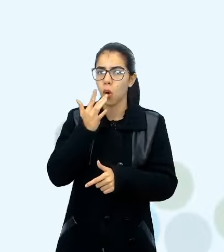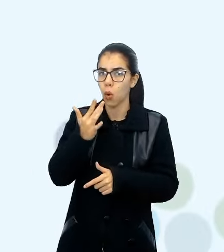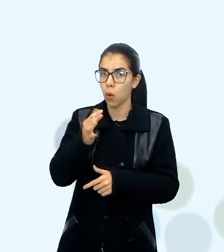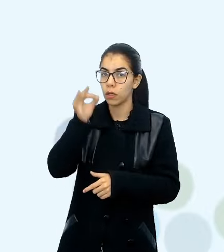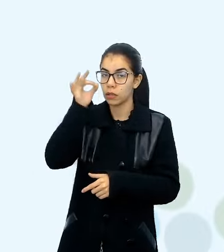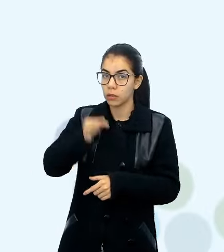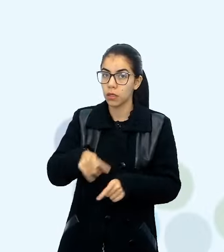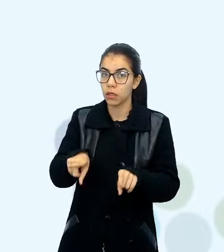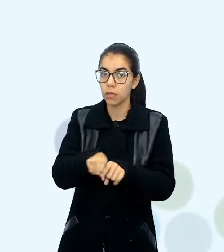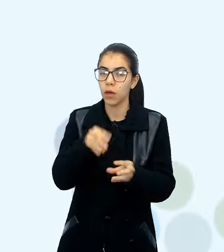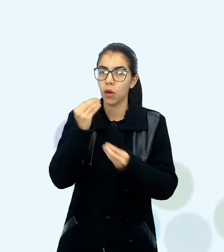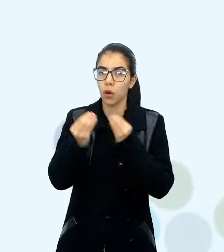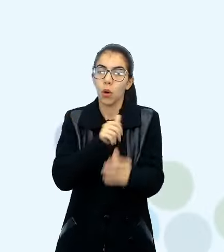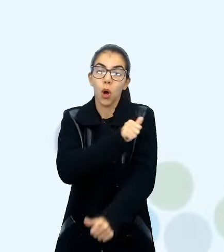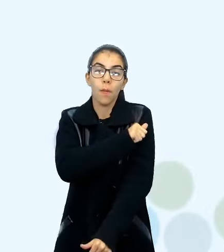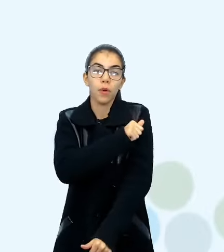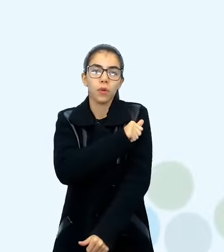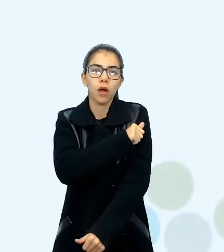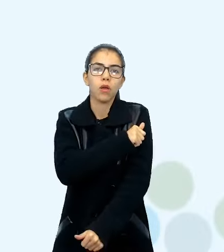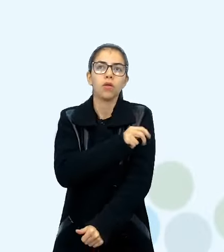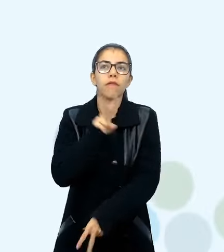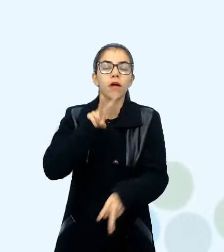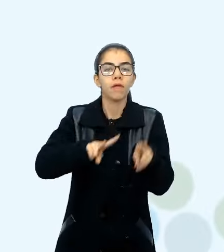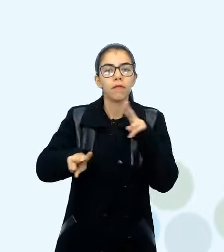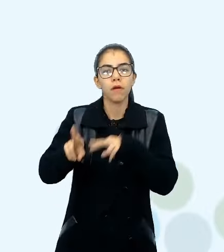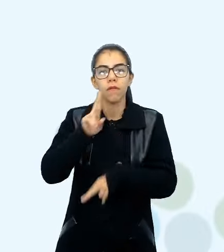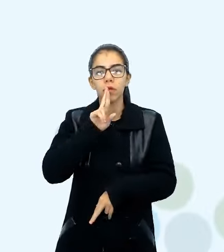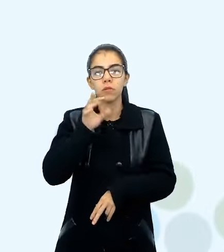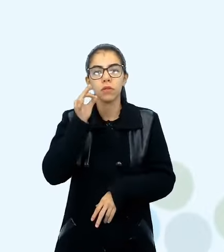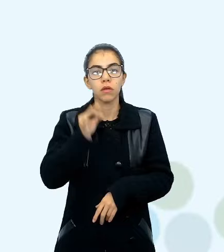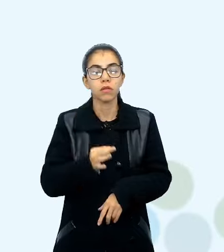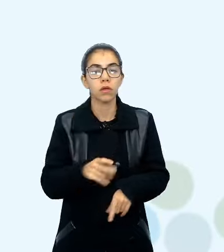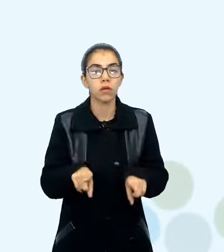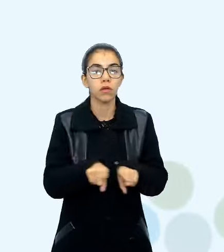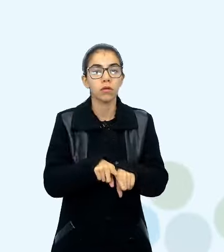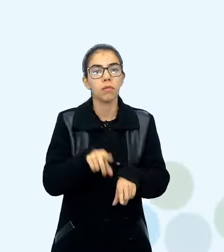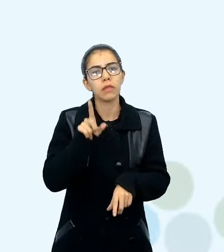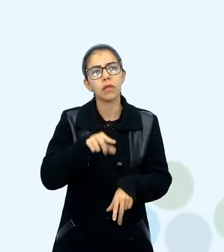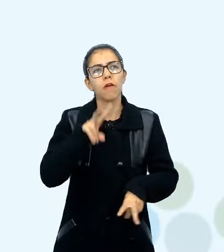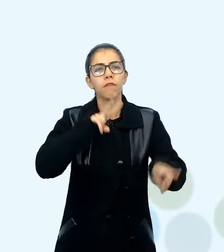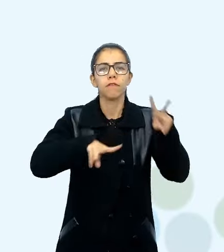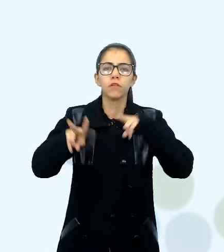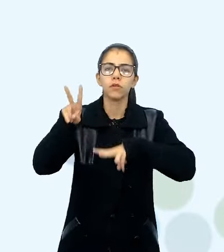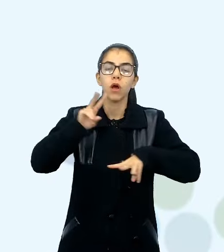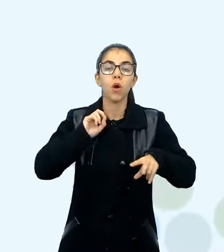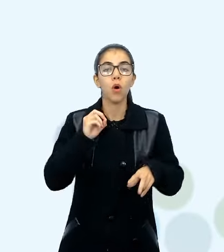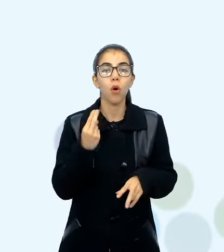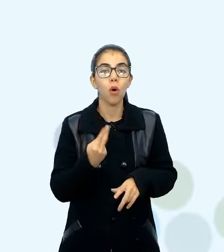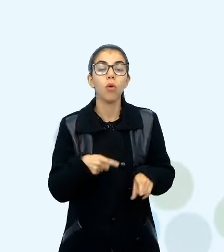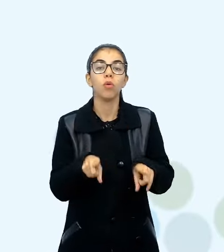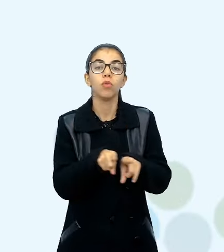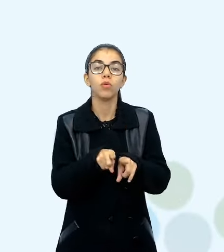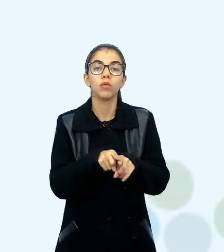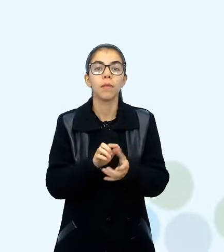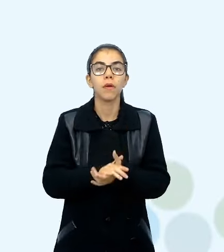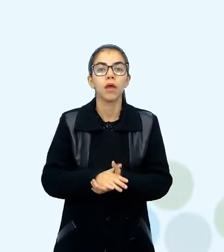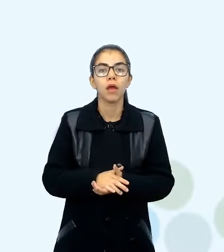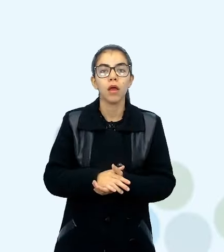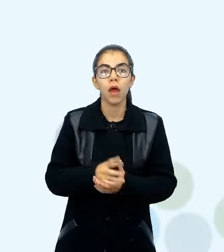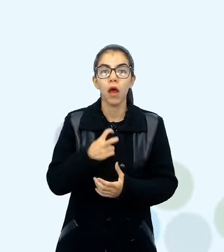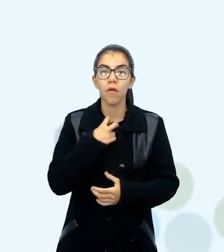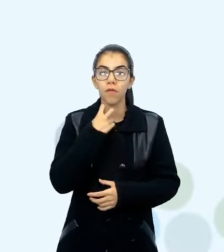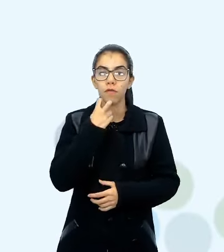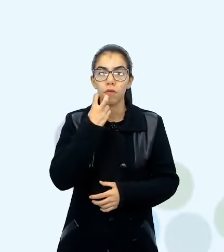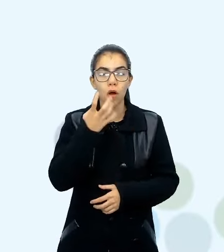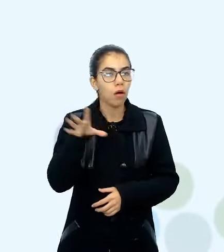né? Como que ele vai dar essa resposta, né? Se vai ser visualmente ou se ele vai seguir a minha voz, porque está